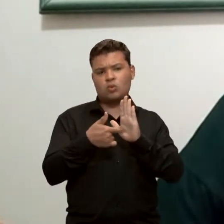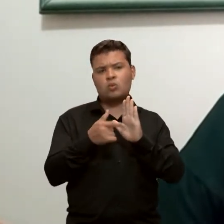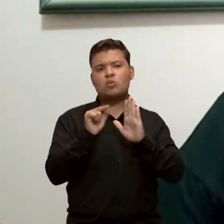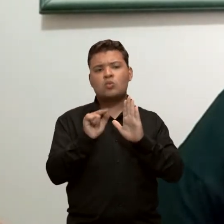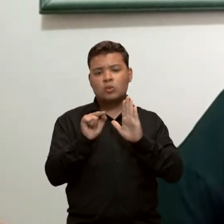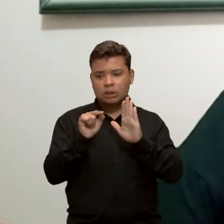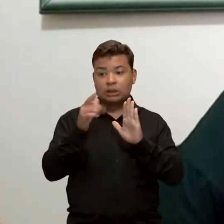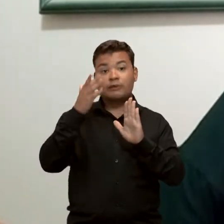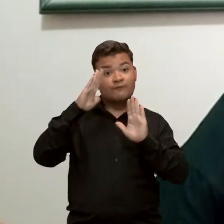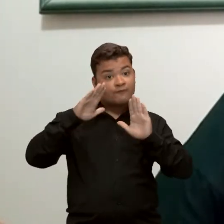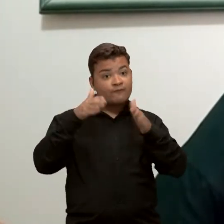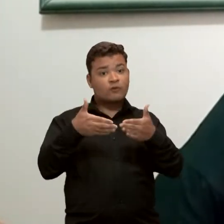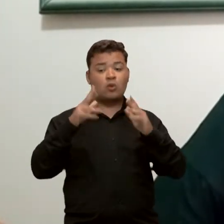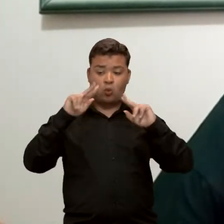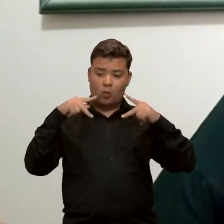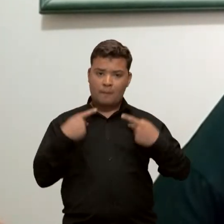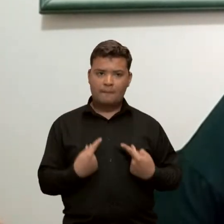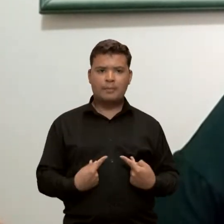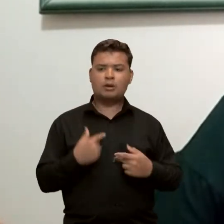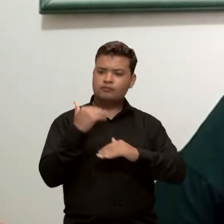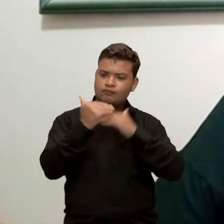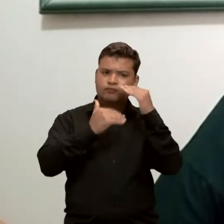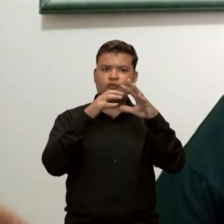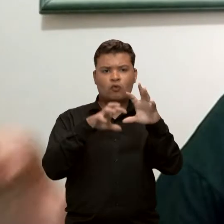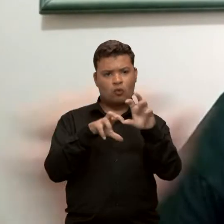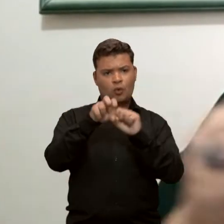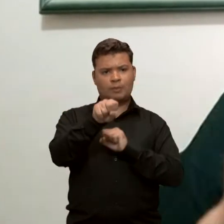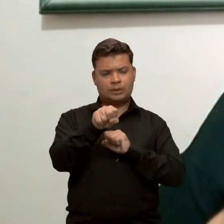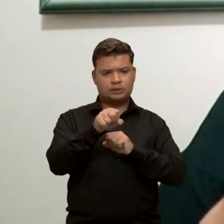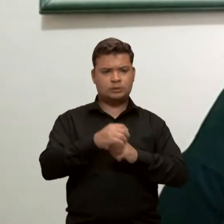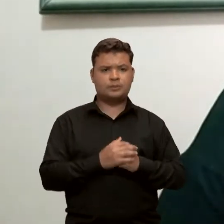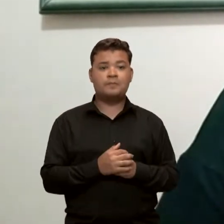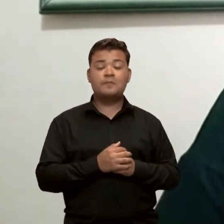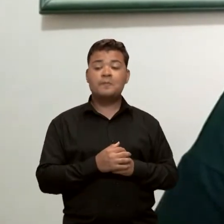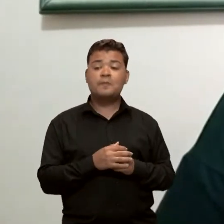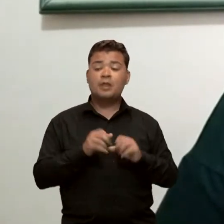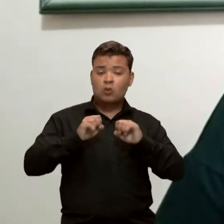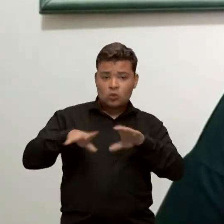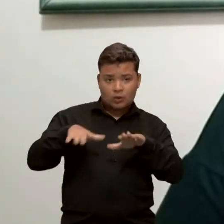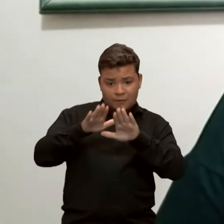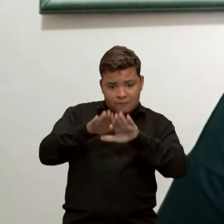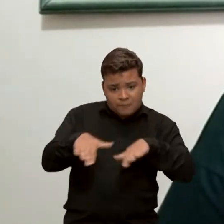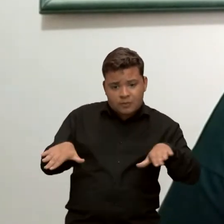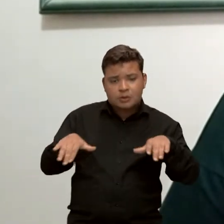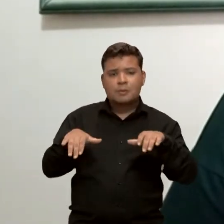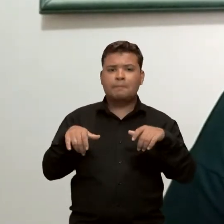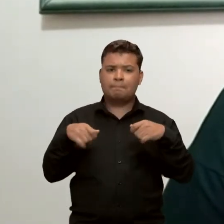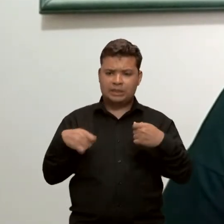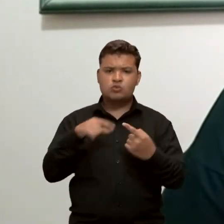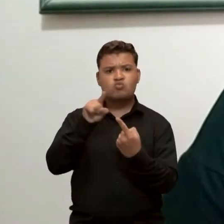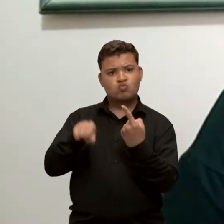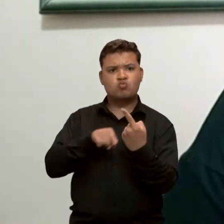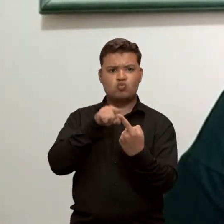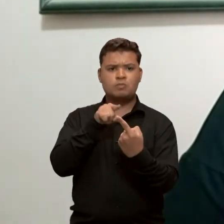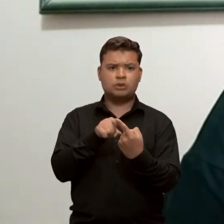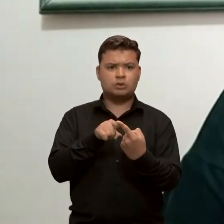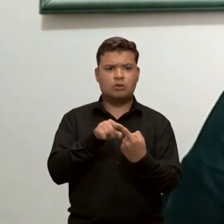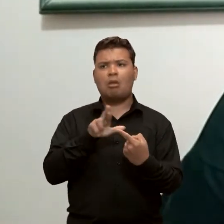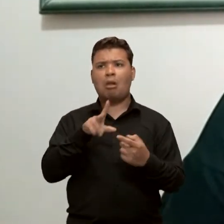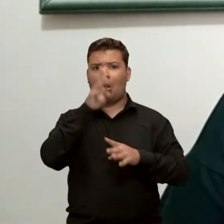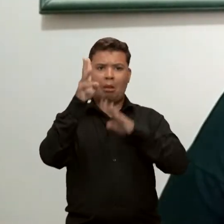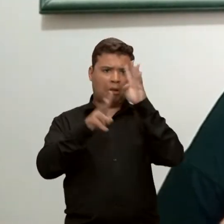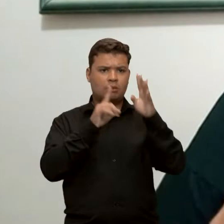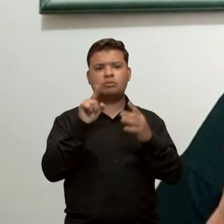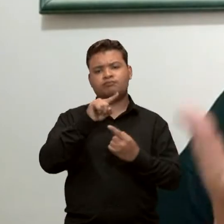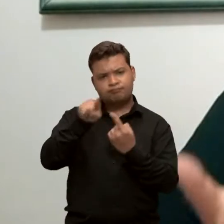humana. Tudo que é proposto, Camila, na educação infantil deve ter uma intencionalidade. Por isso que a